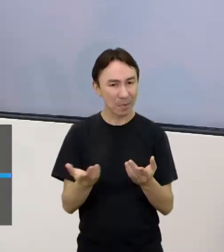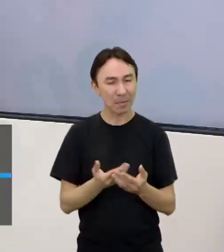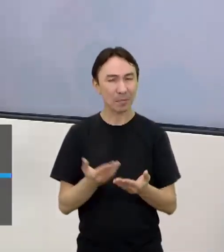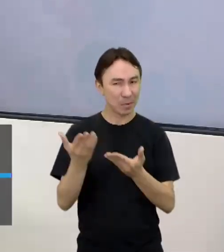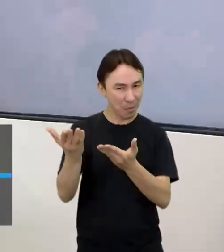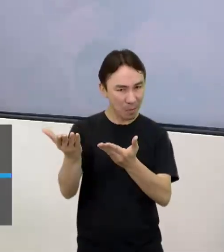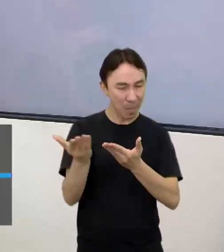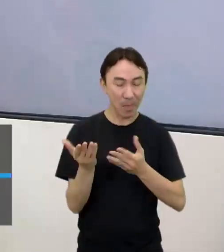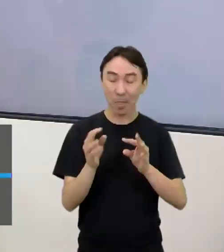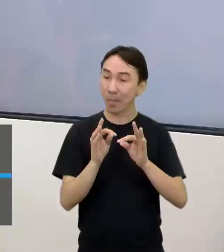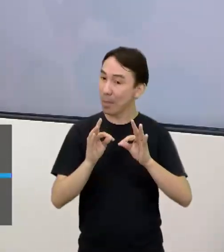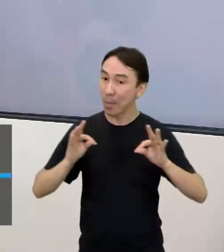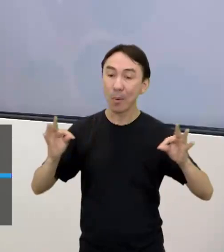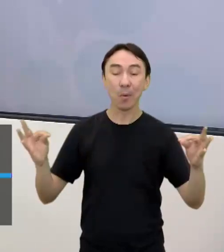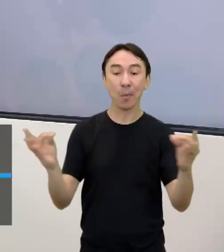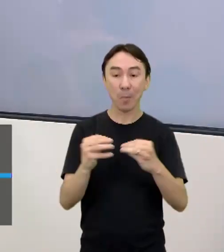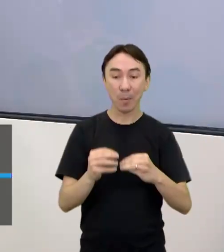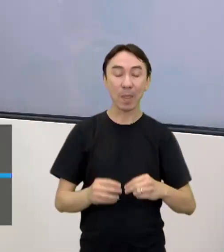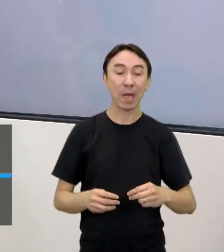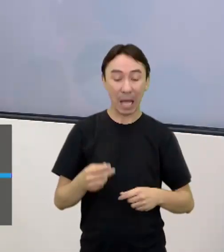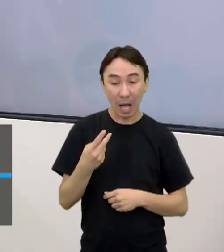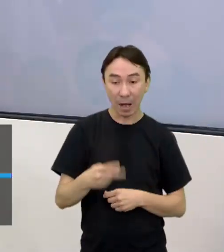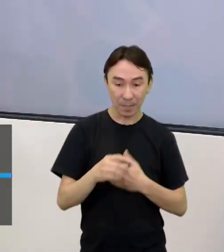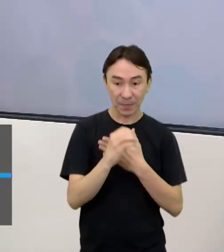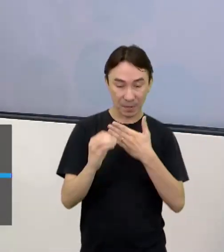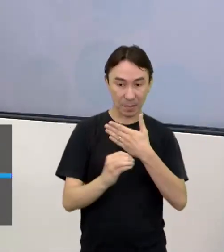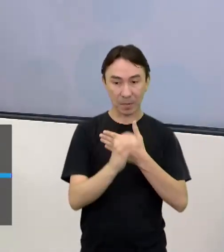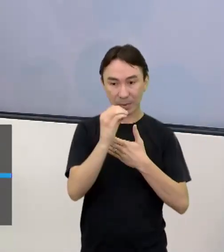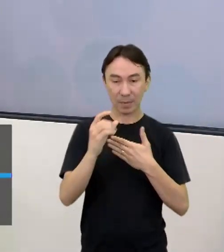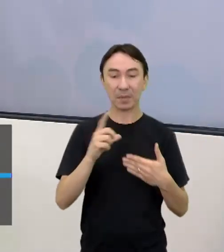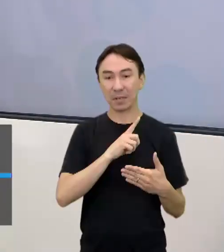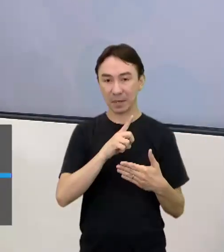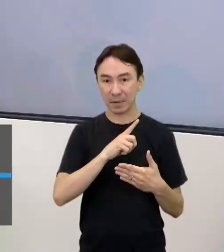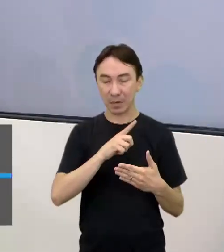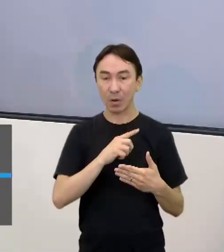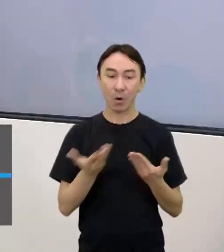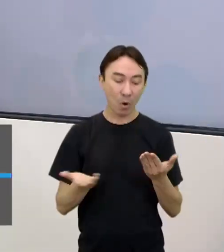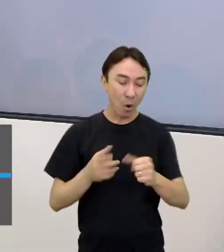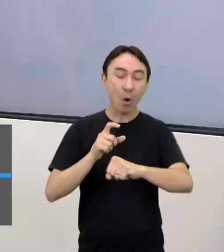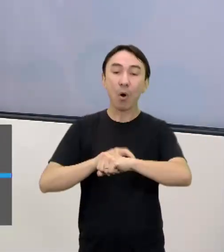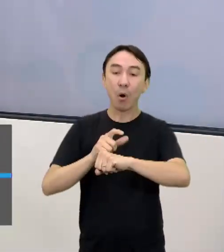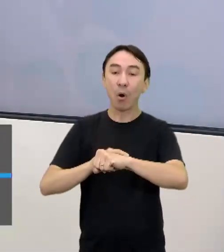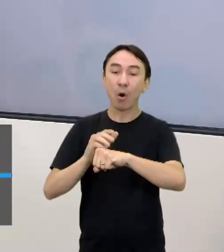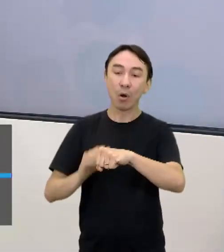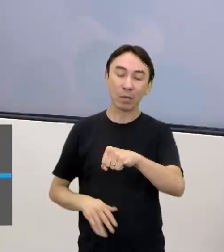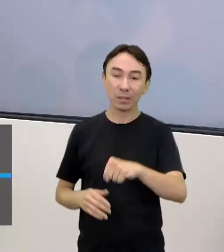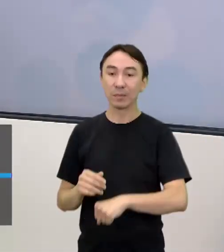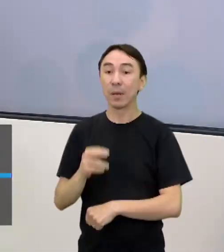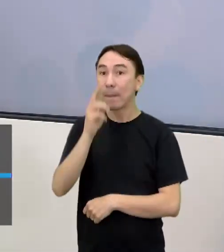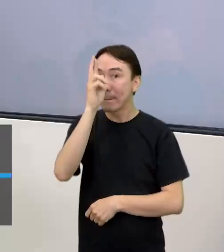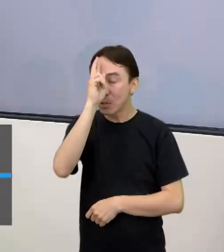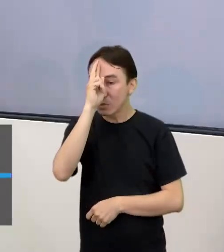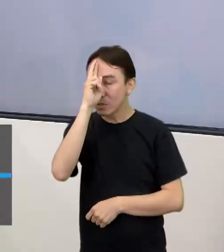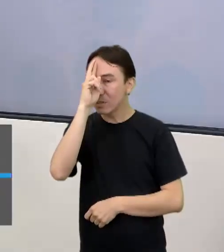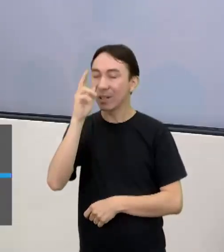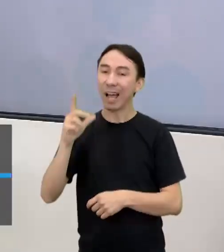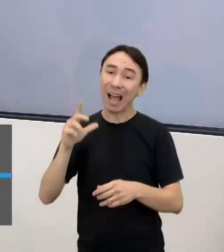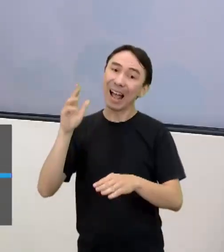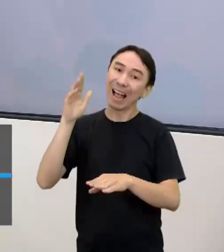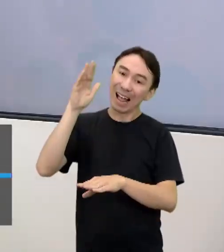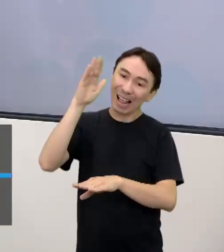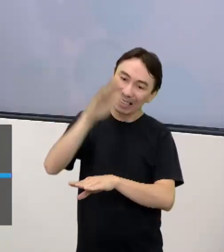Regina e toda a rede aí, ó, tá acontecendo aqui no CMSP do meio-dia a 1h da tarde, a Semana Afro, e